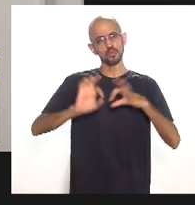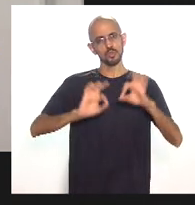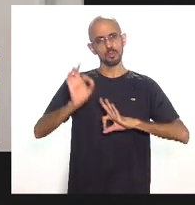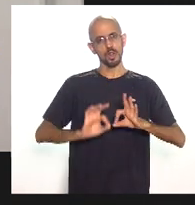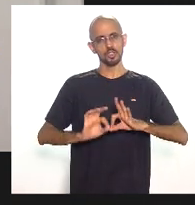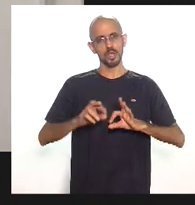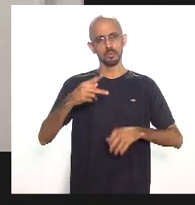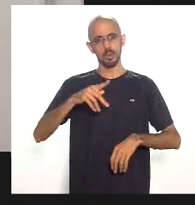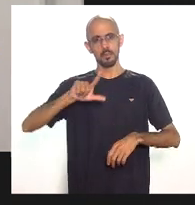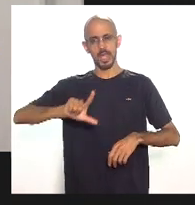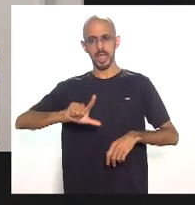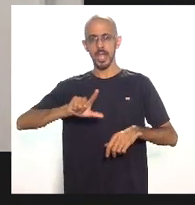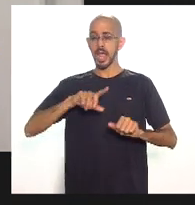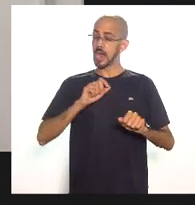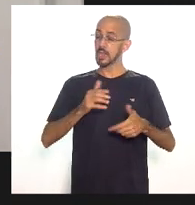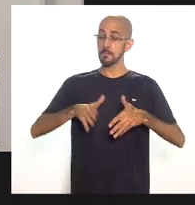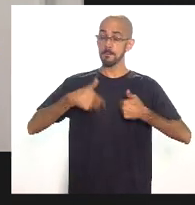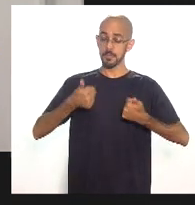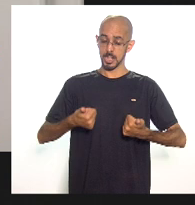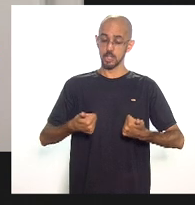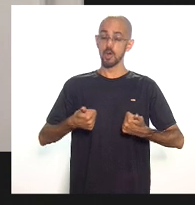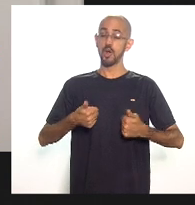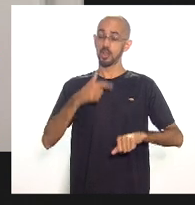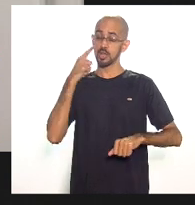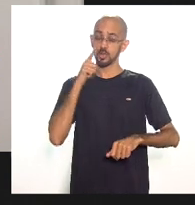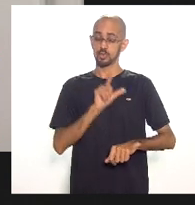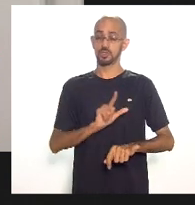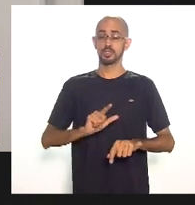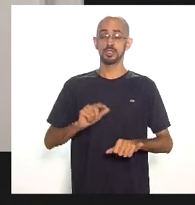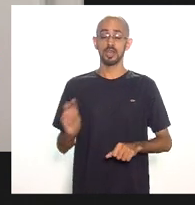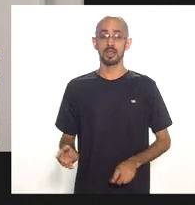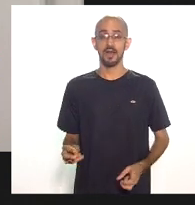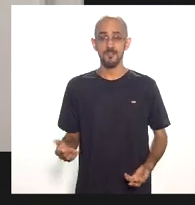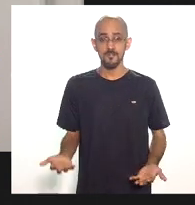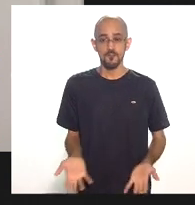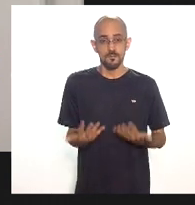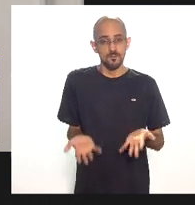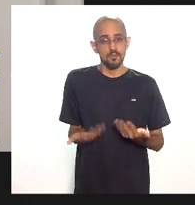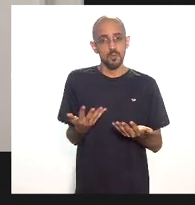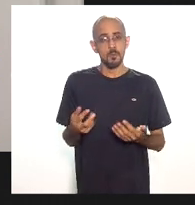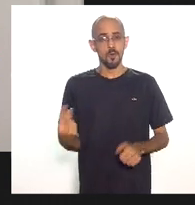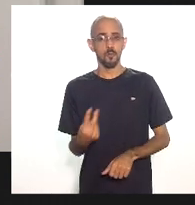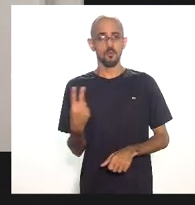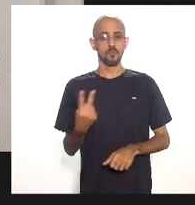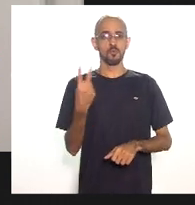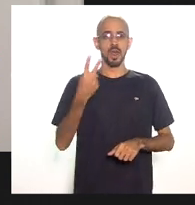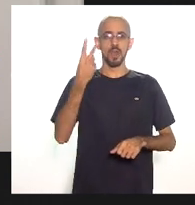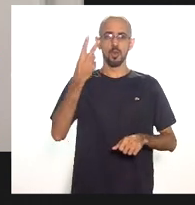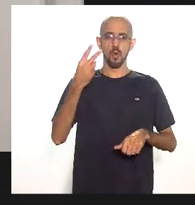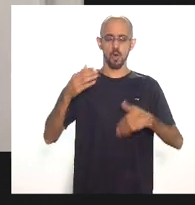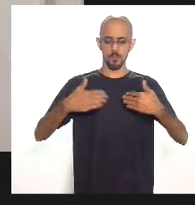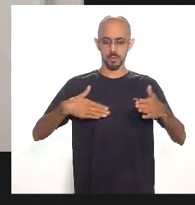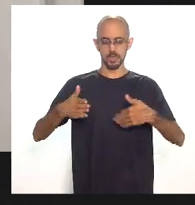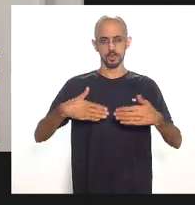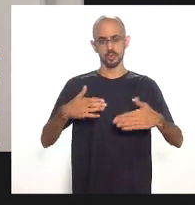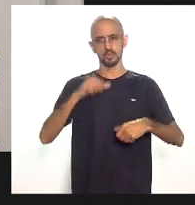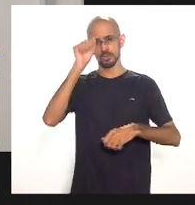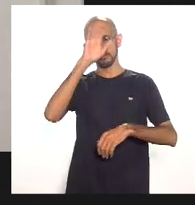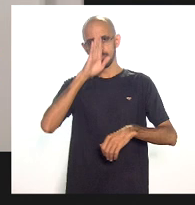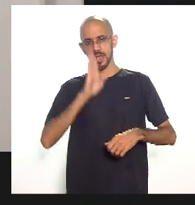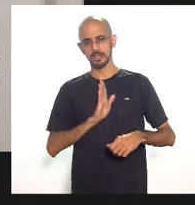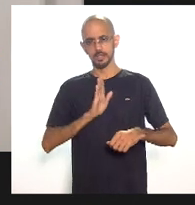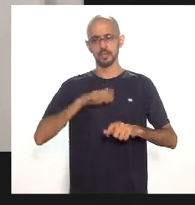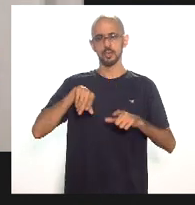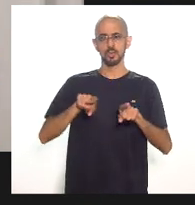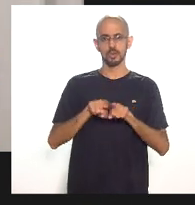lei, de maneira que ele venha, de fato, a valorizar a indústria brasileira, a